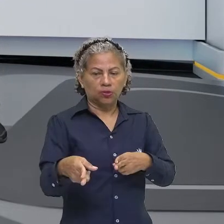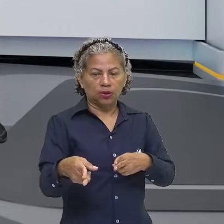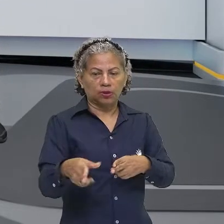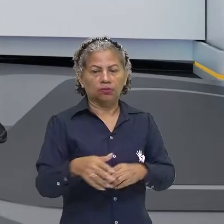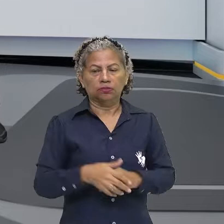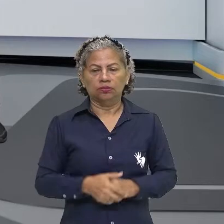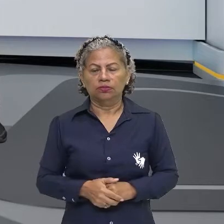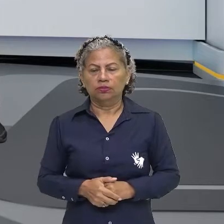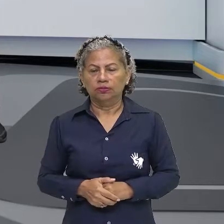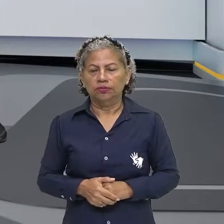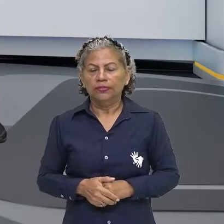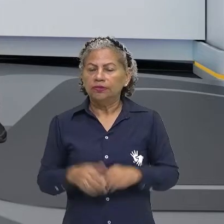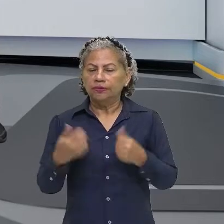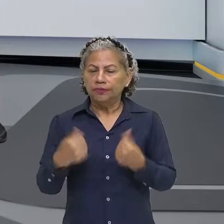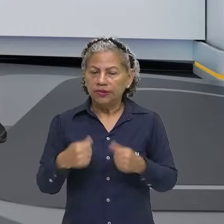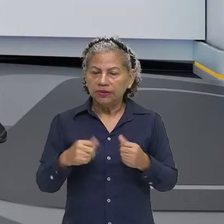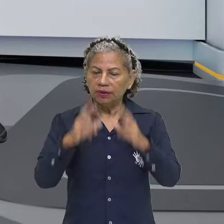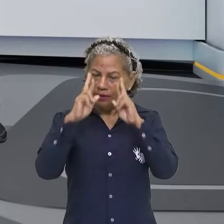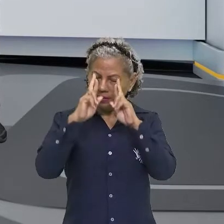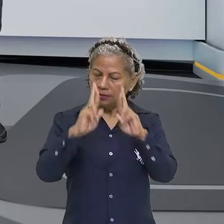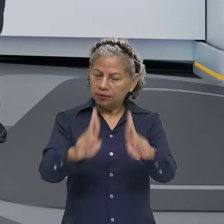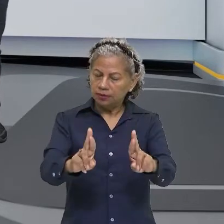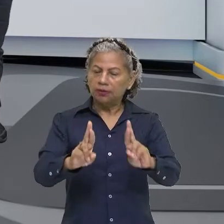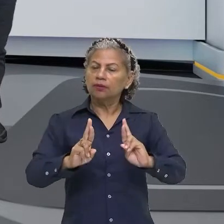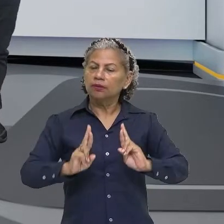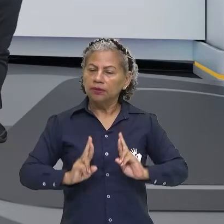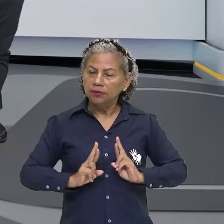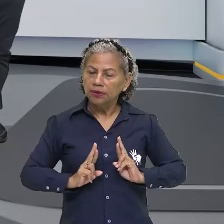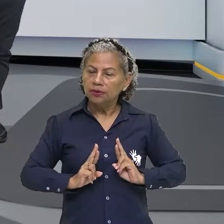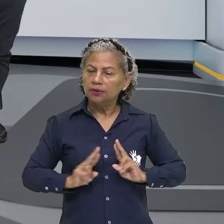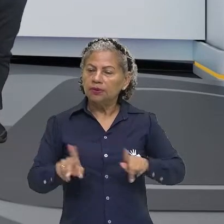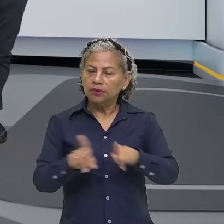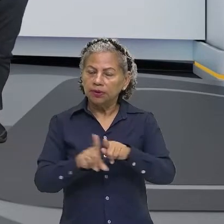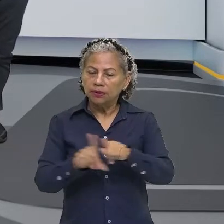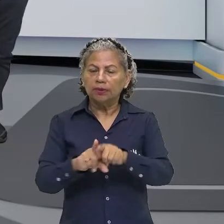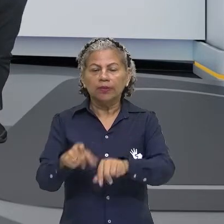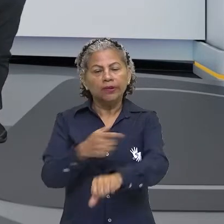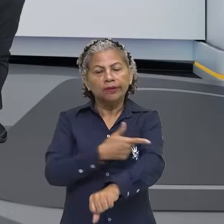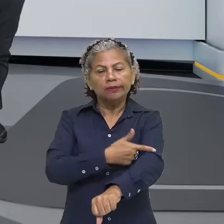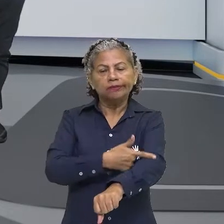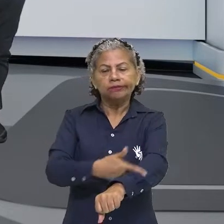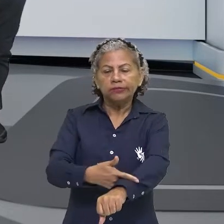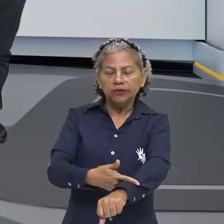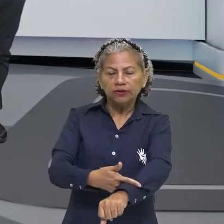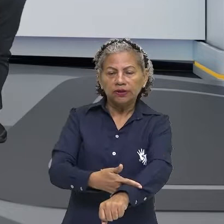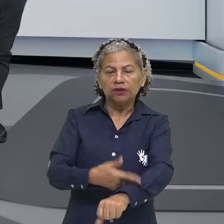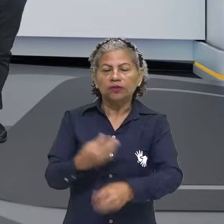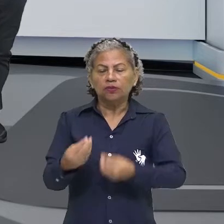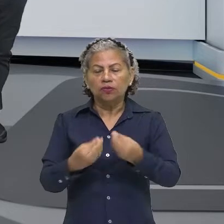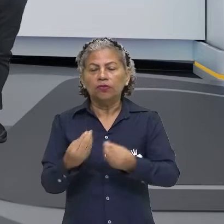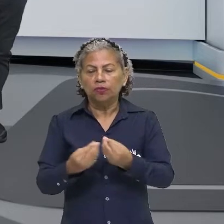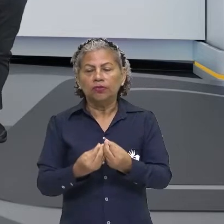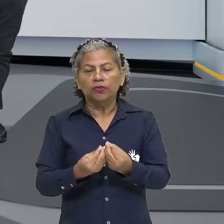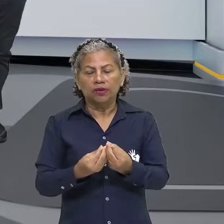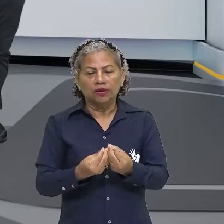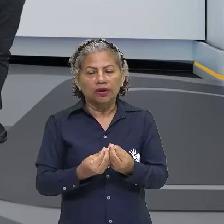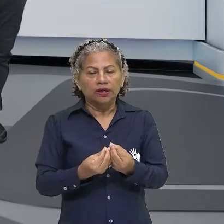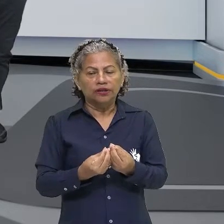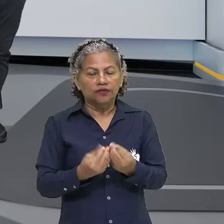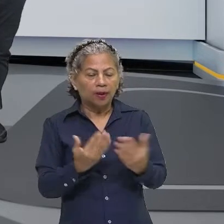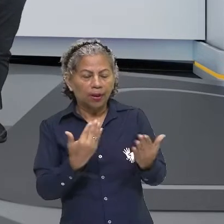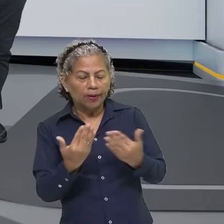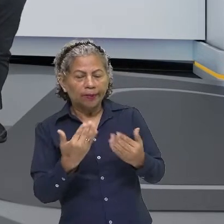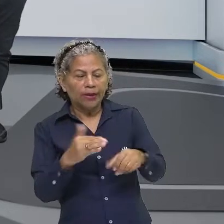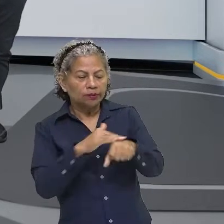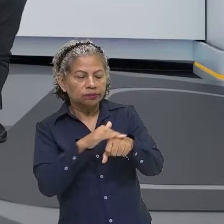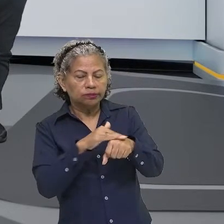sempre cordiais, respeitosos, educados, como se estivéssemos conversando pessoalmente, tá? Comentamos